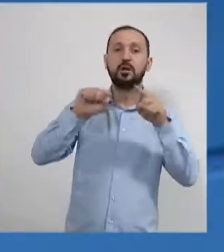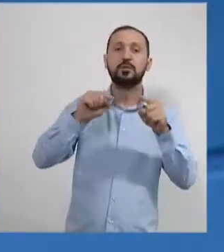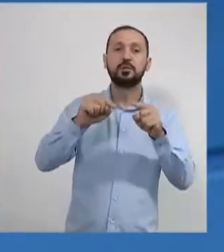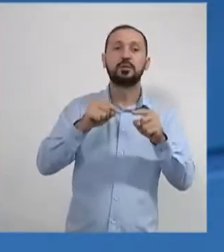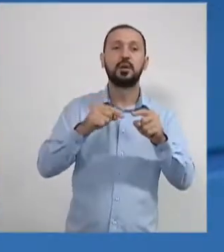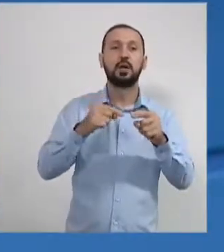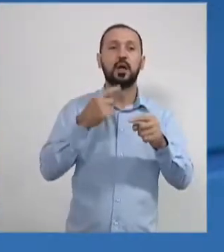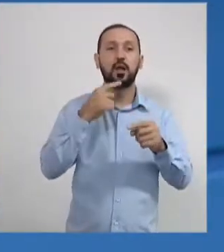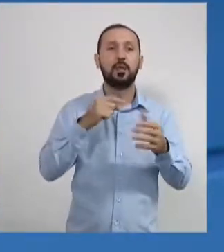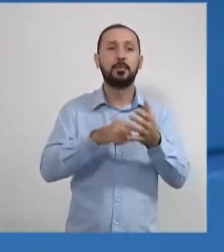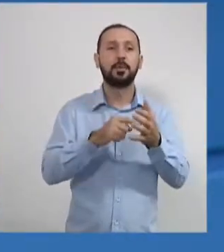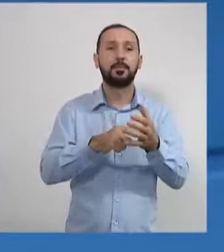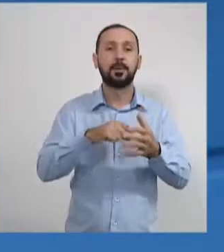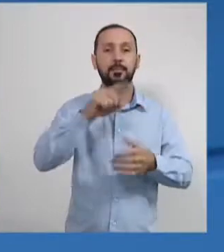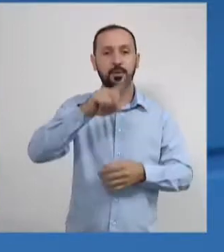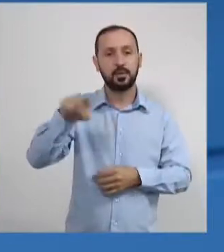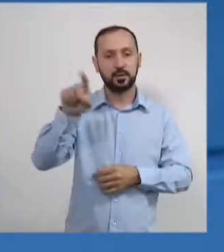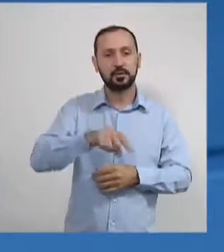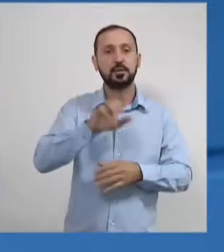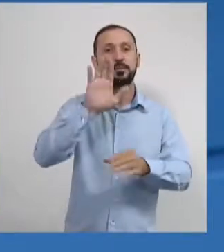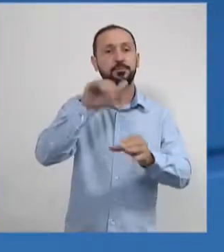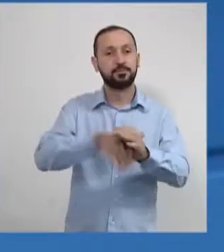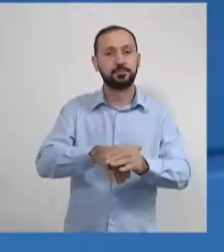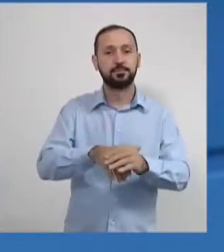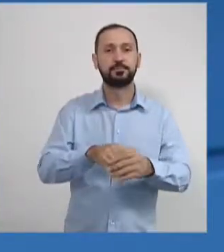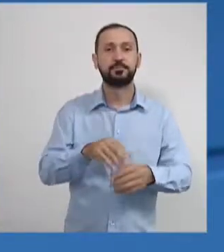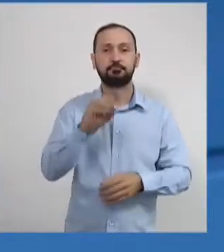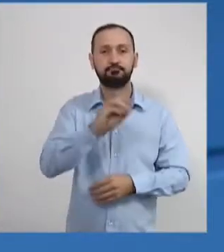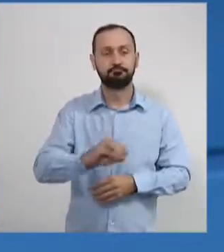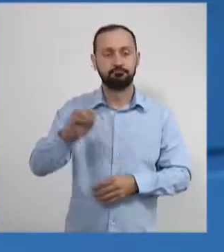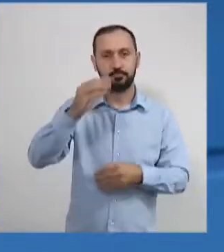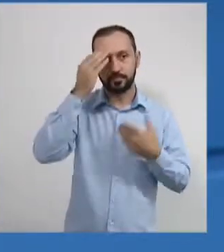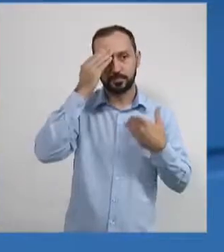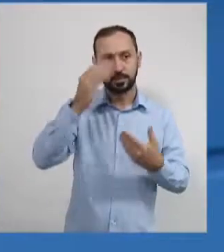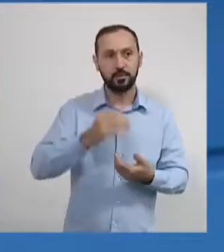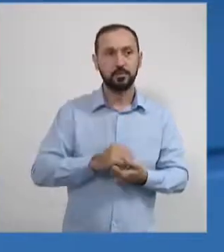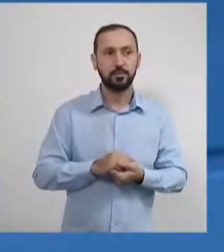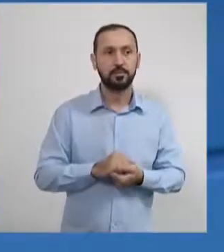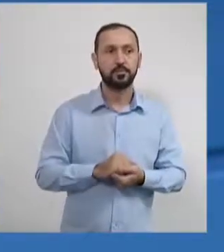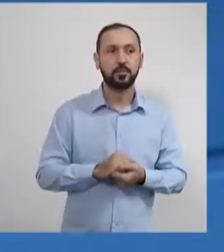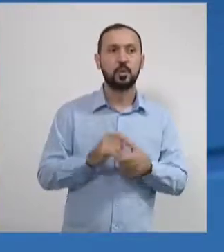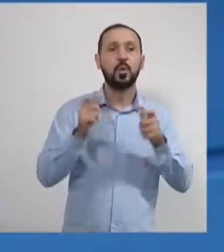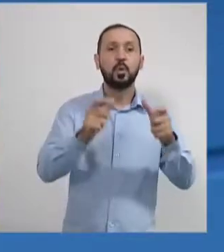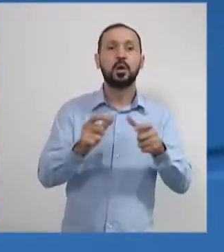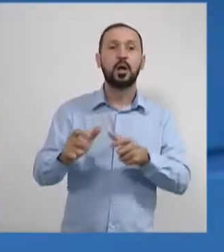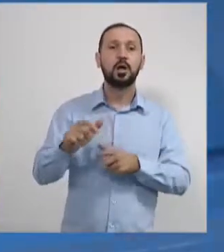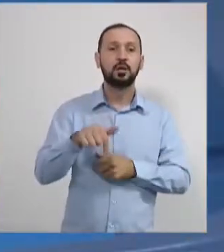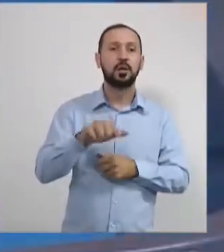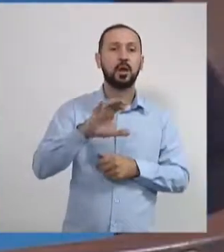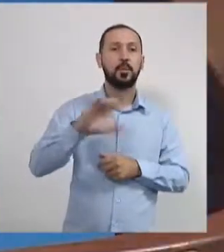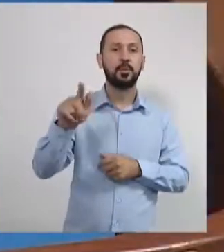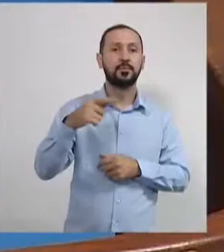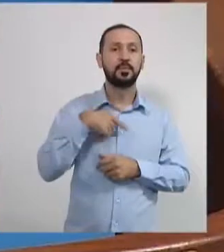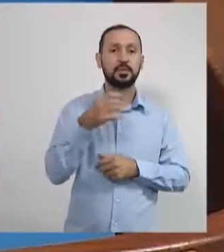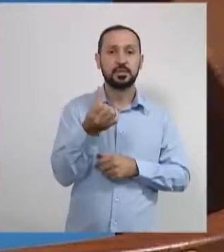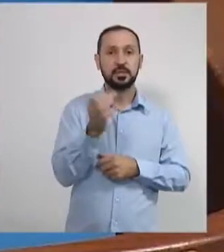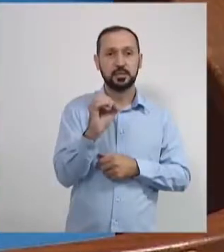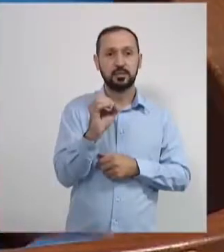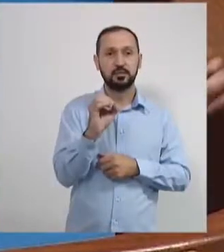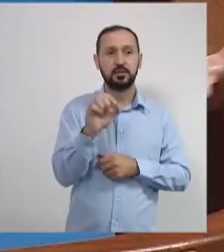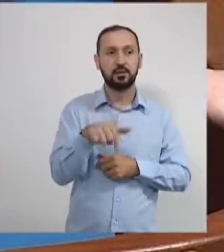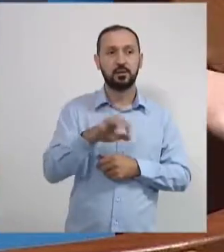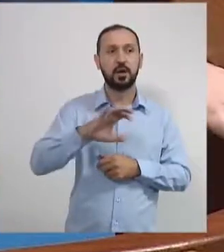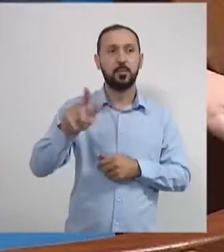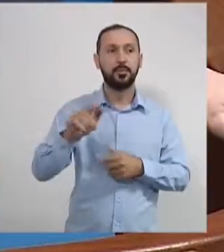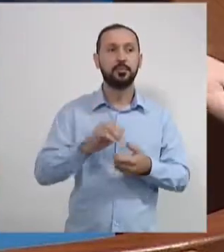ação aqui para anulação da eleição, para que pudesse marcar outra. Muito obrigado. Quantos pontos de votação em Campo Grande, deputado Didier? 60.